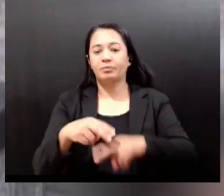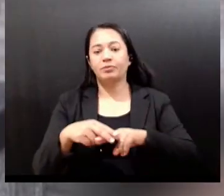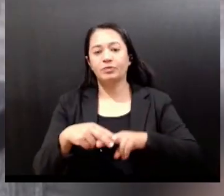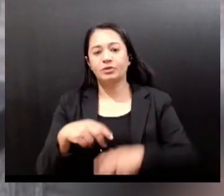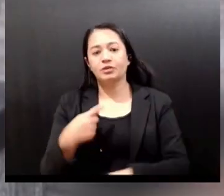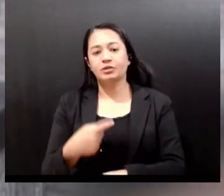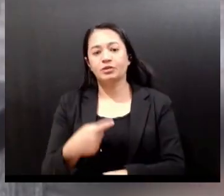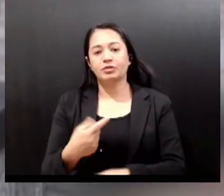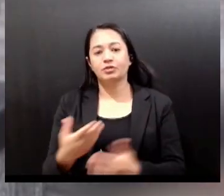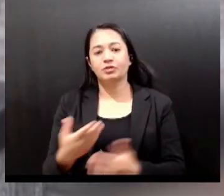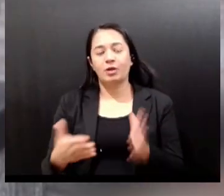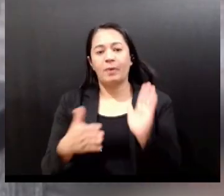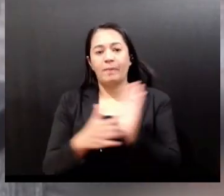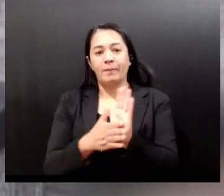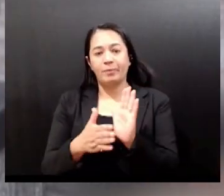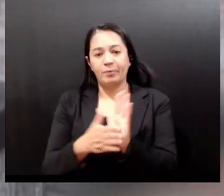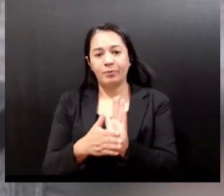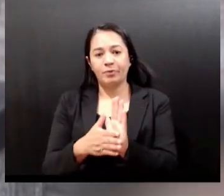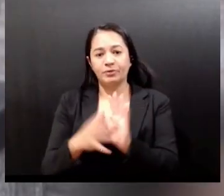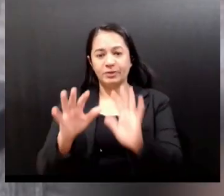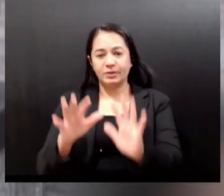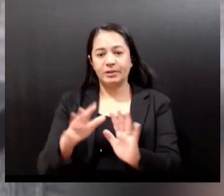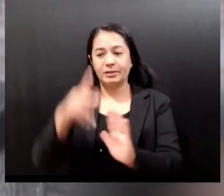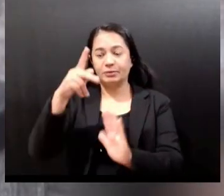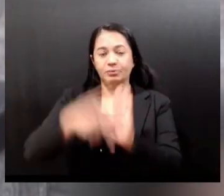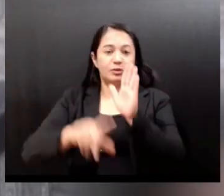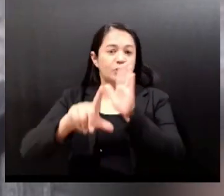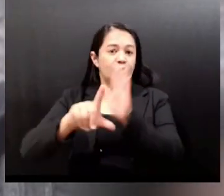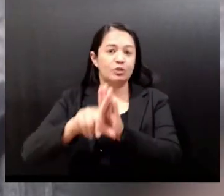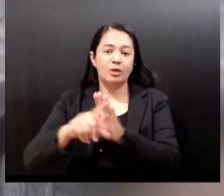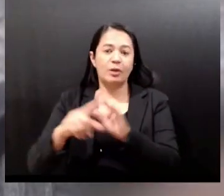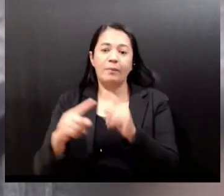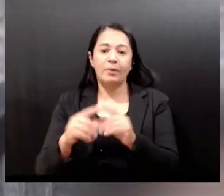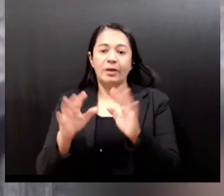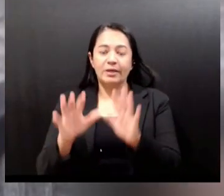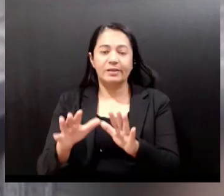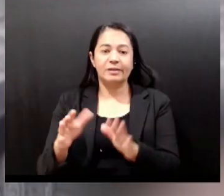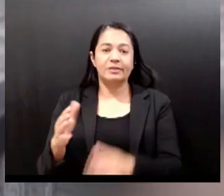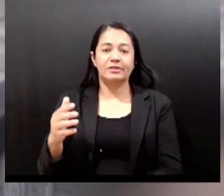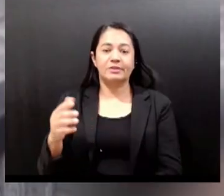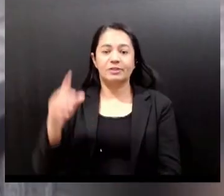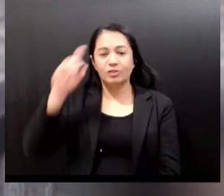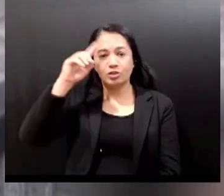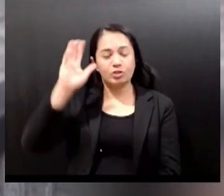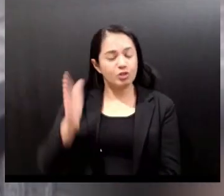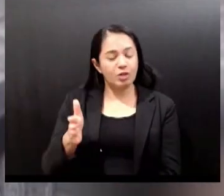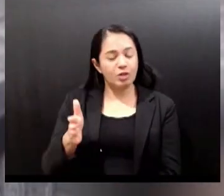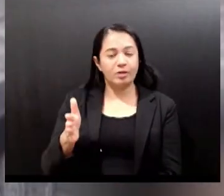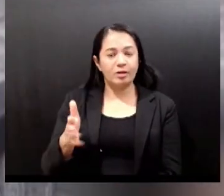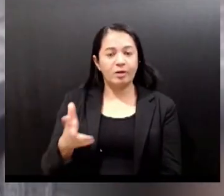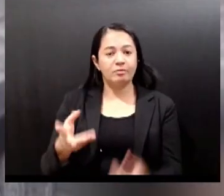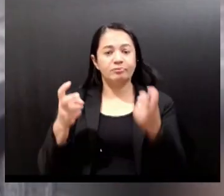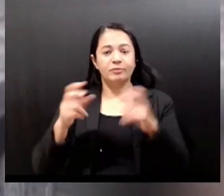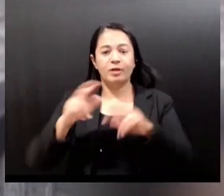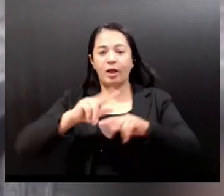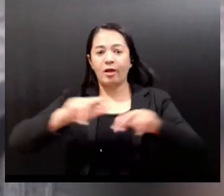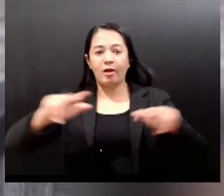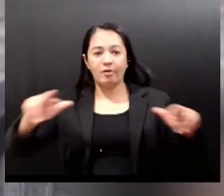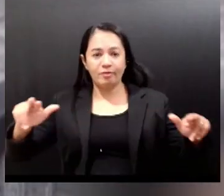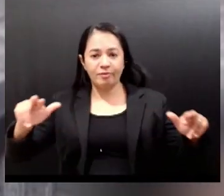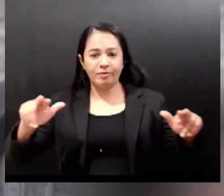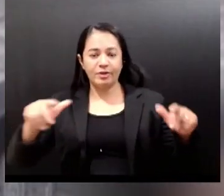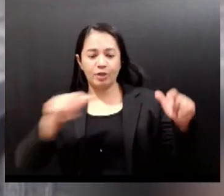propondo esse projeto de lei, porque esse dia já é, no Brasil, ele já é reconhecido em vários locais e no